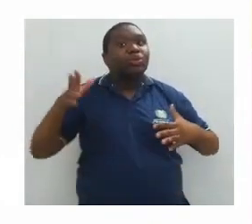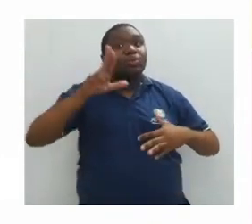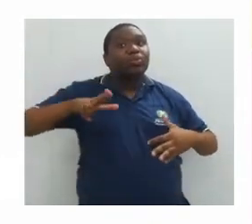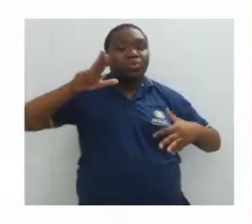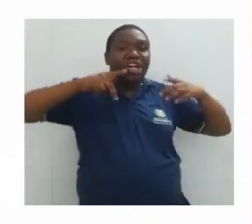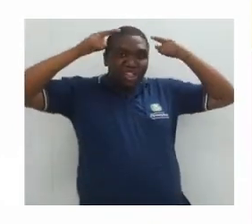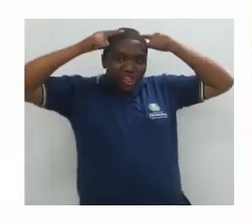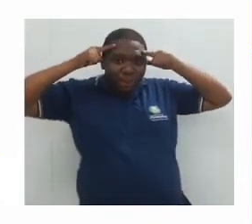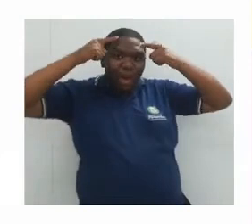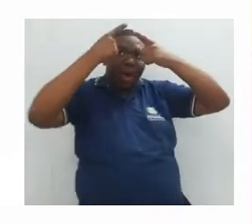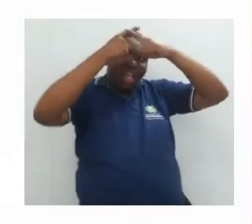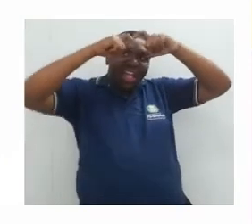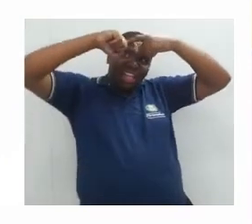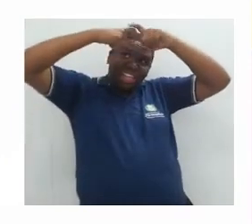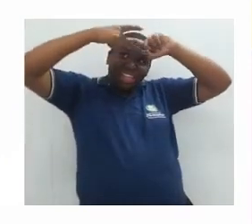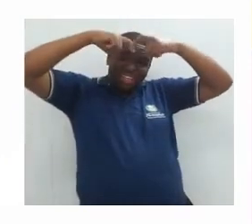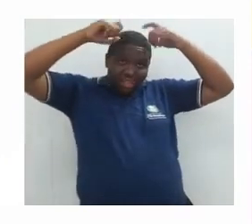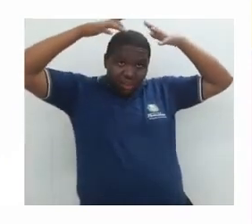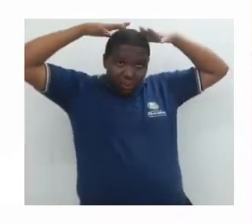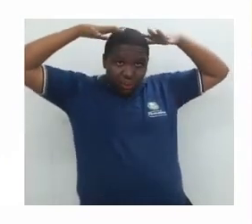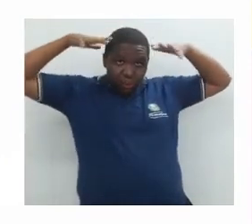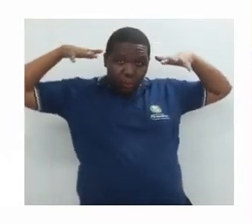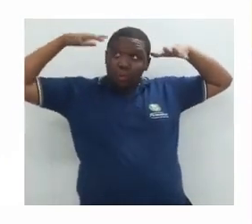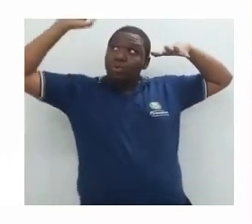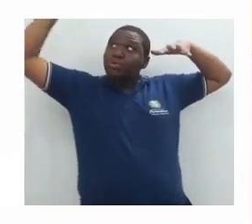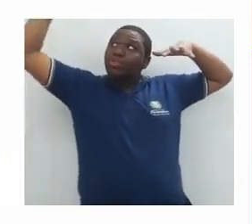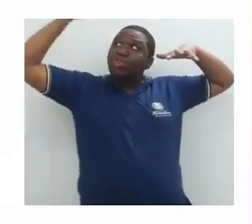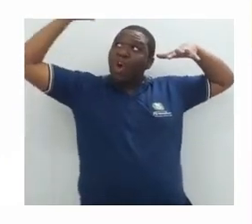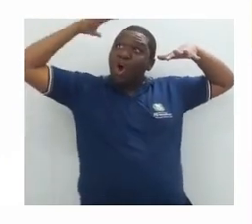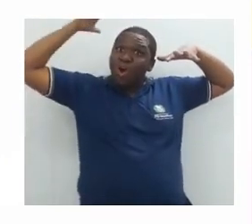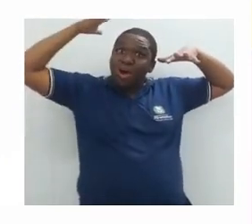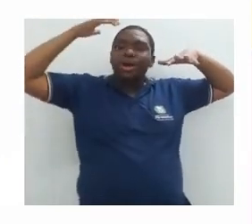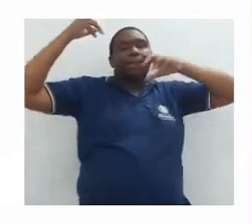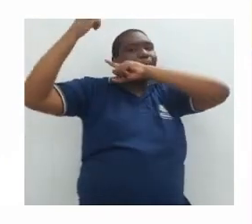de palha justamente para a questão da proteção do sol.